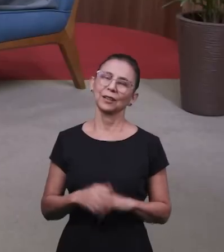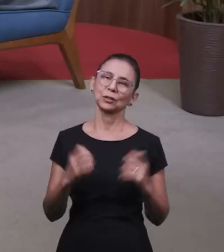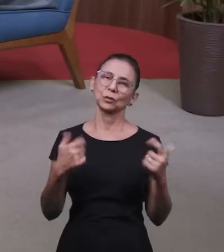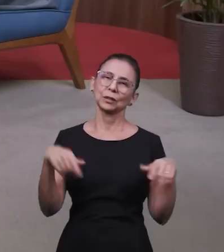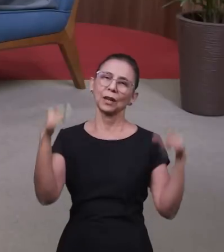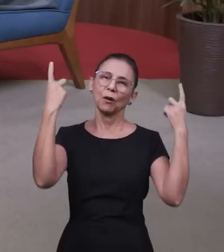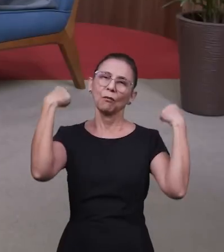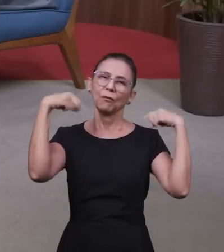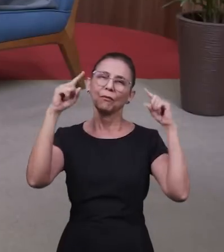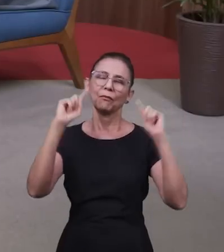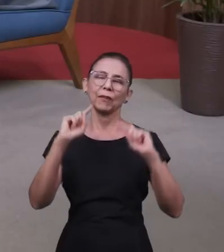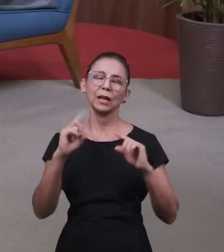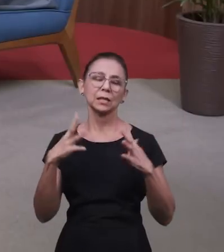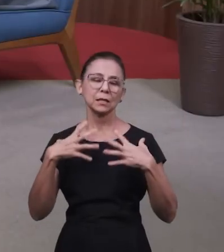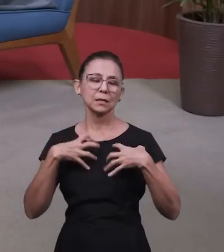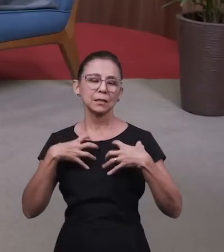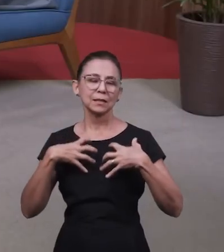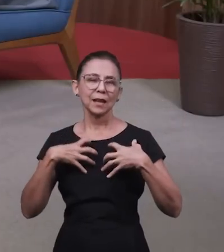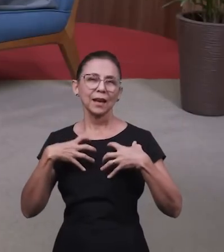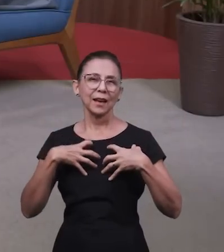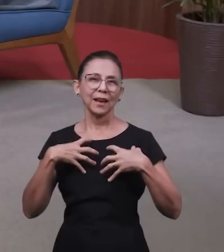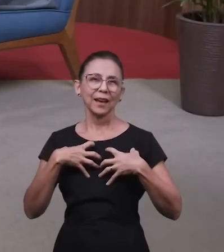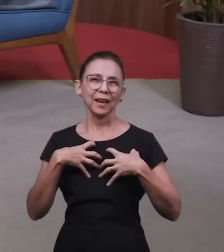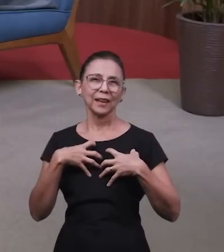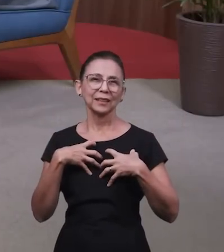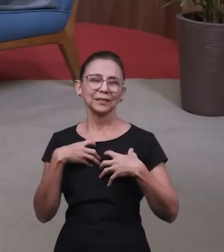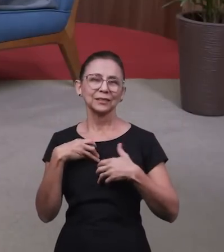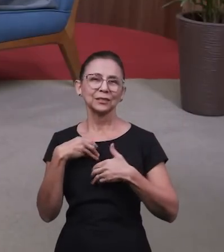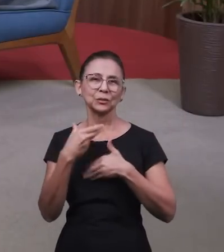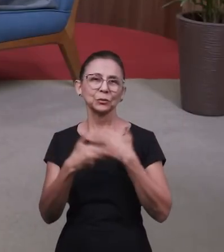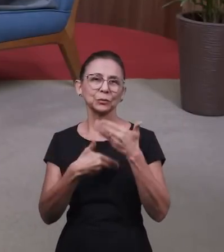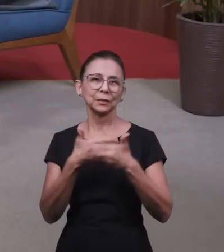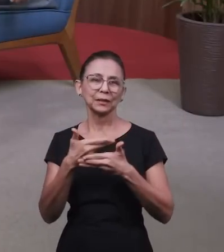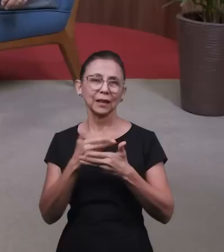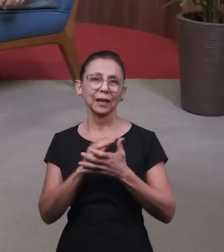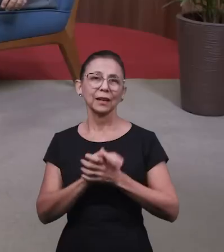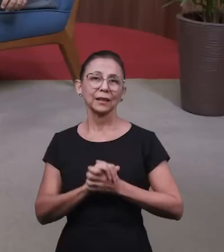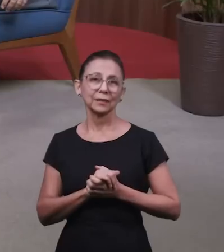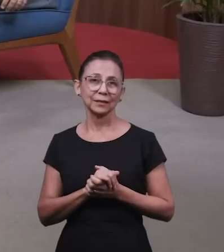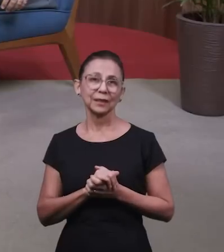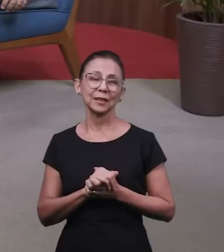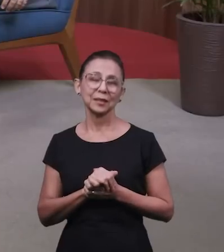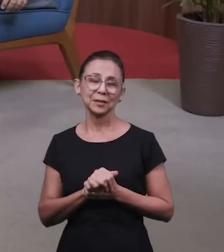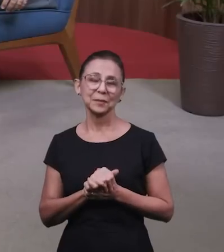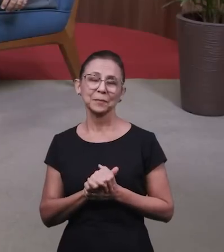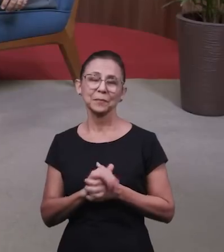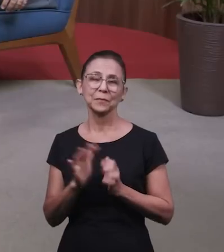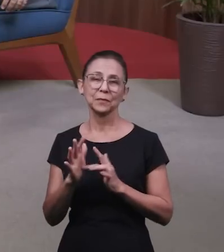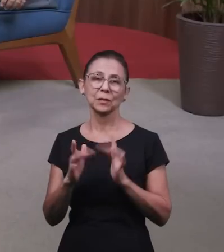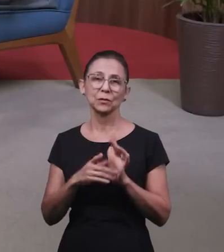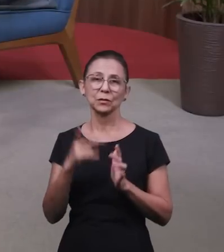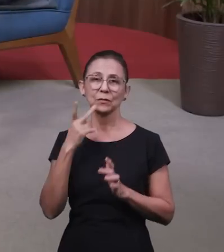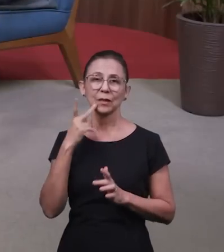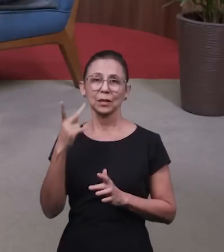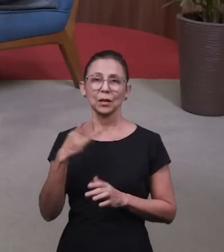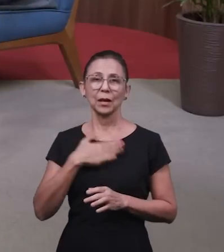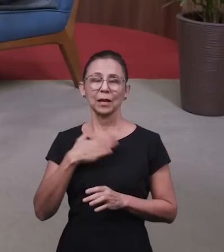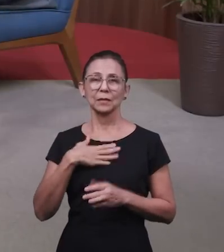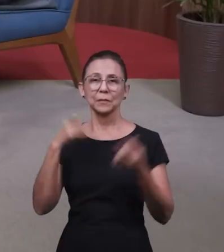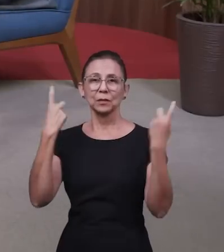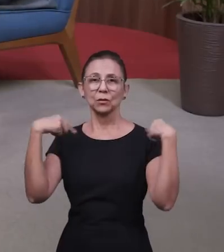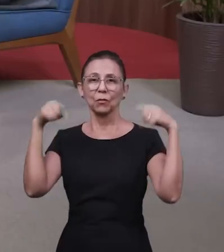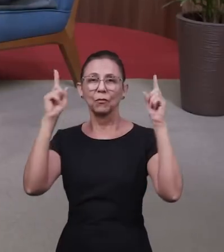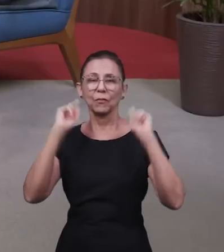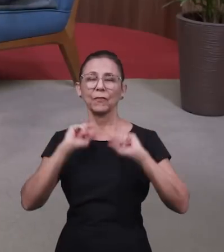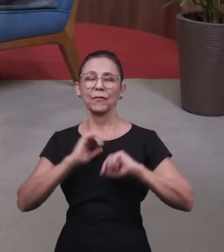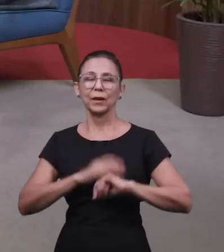voz dele, ela sente o seu abraço. O Senhor a sua Jesus diz: as presença. minhas ovelhas ouvem a minha voz. Isso. Elas